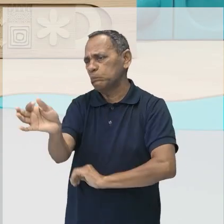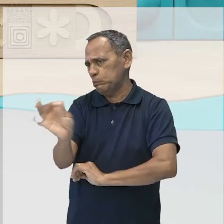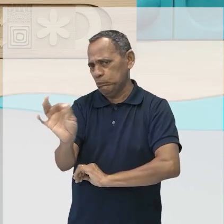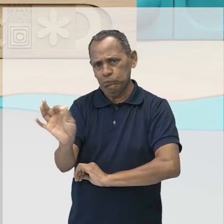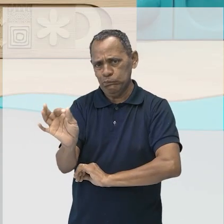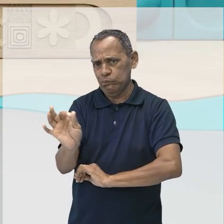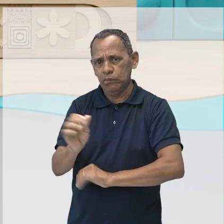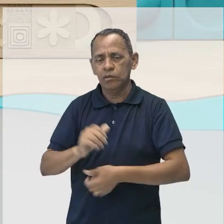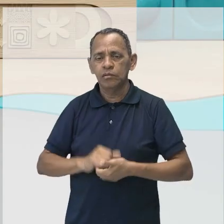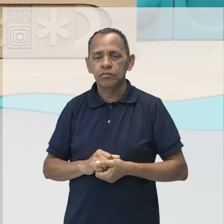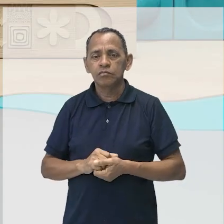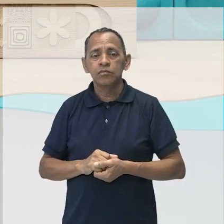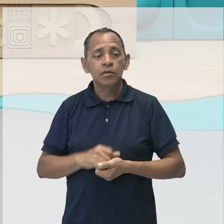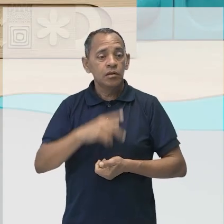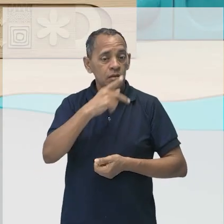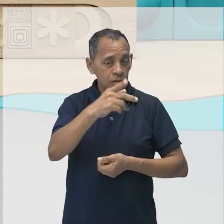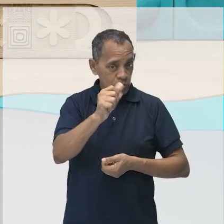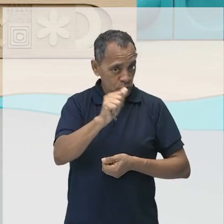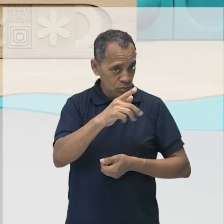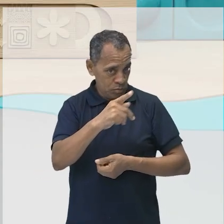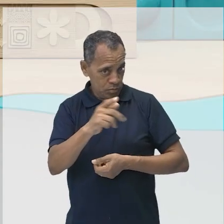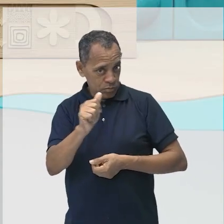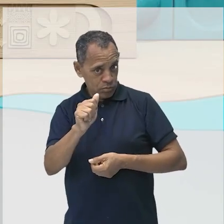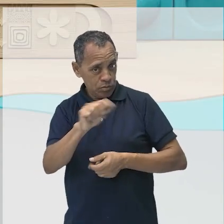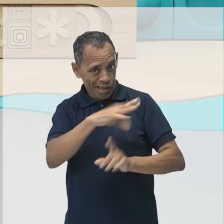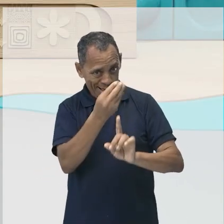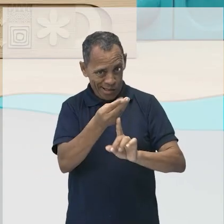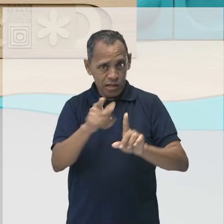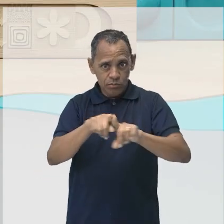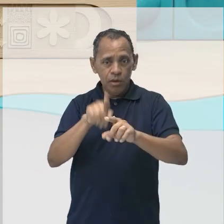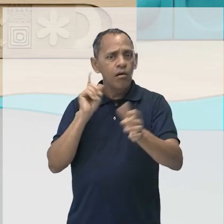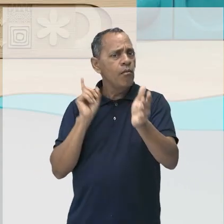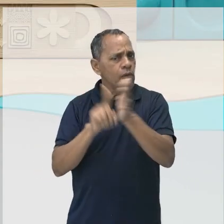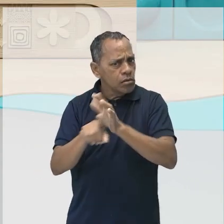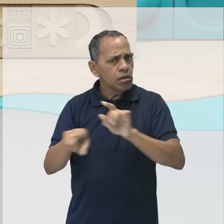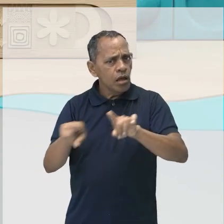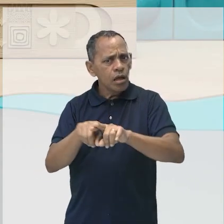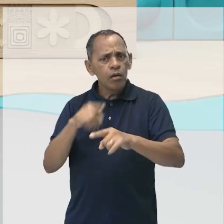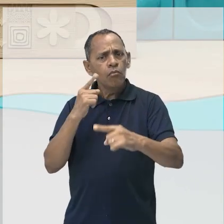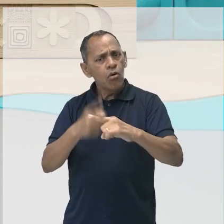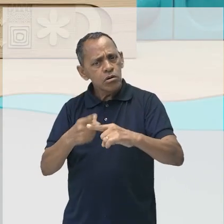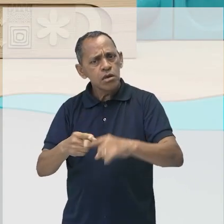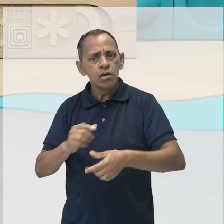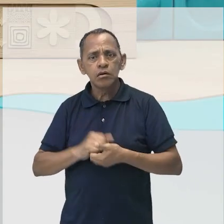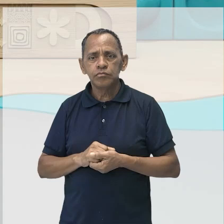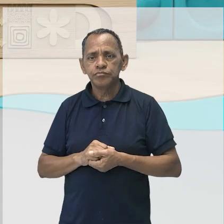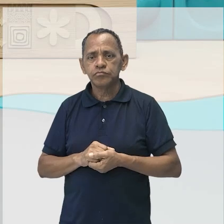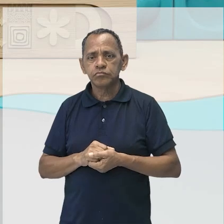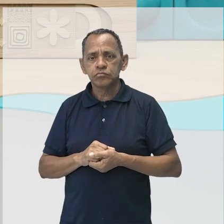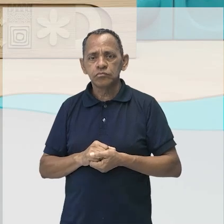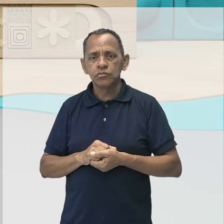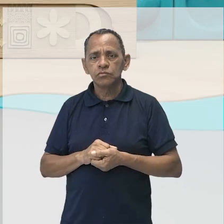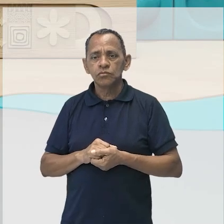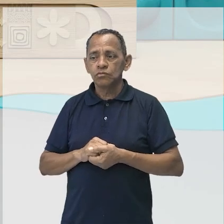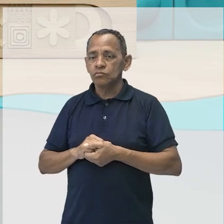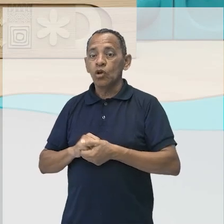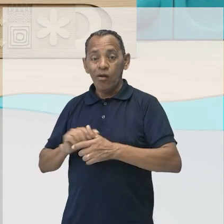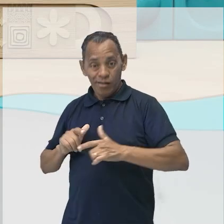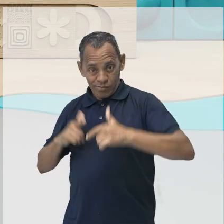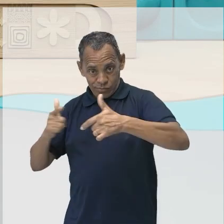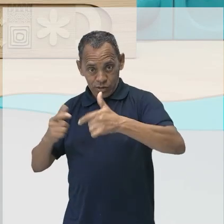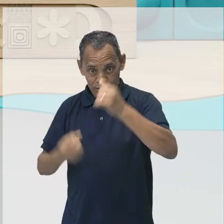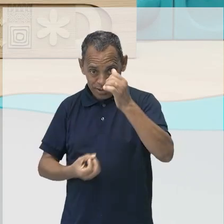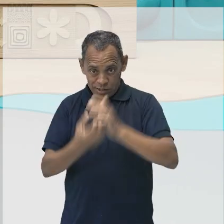ela vem fazer esse questionamento. Então, pop art ou art pop foi um movimento surgido principalmente